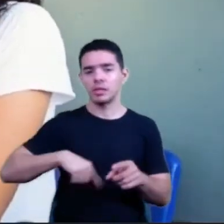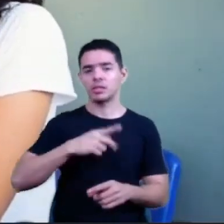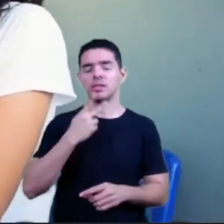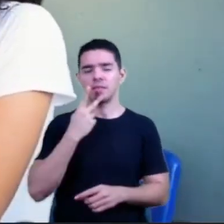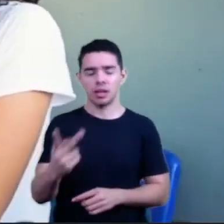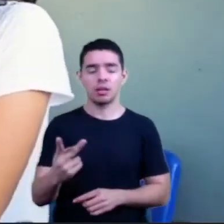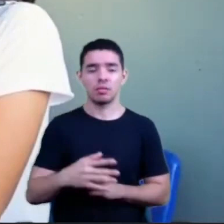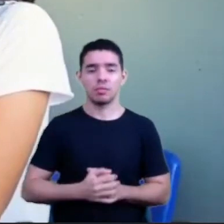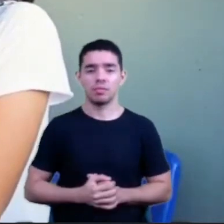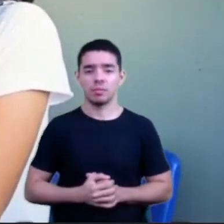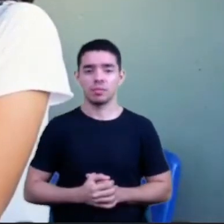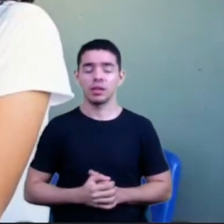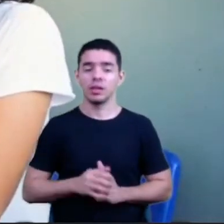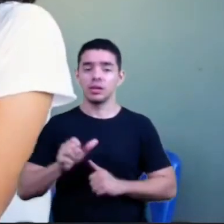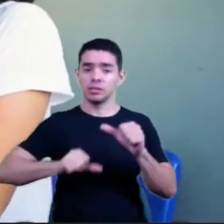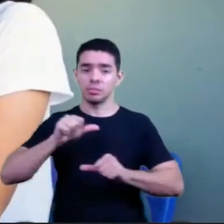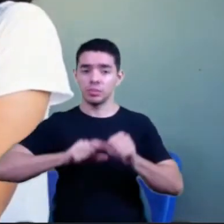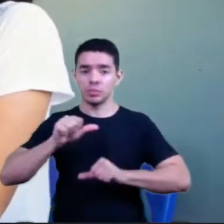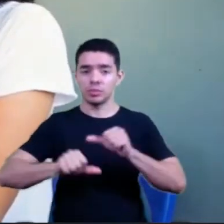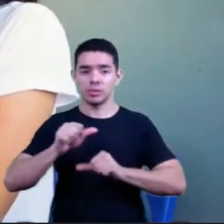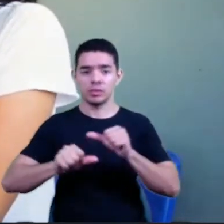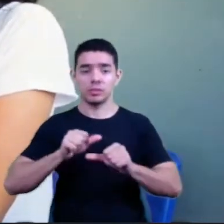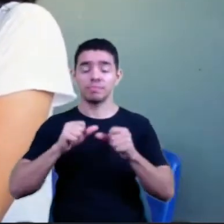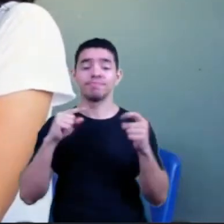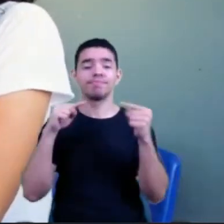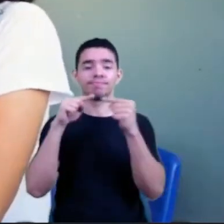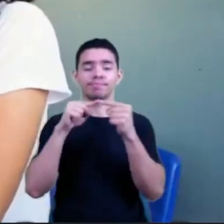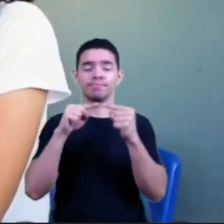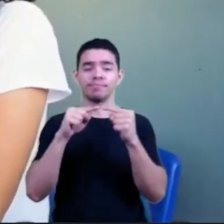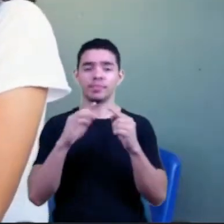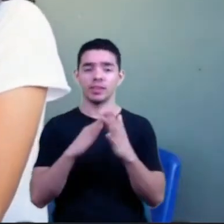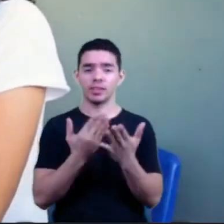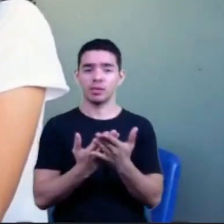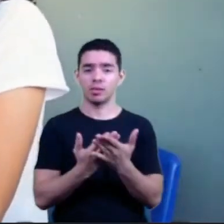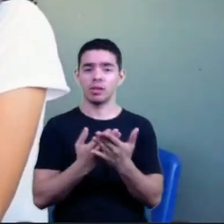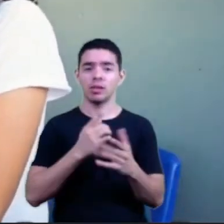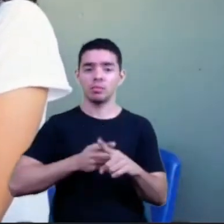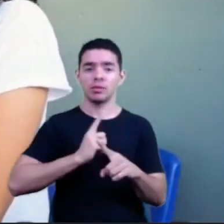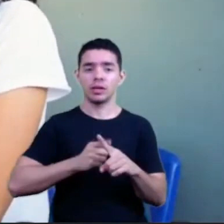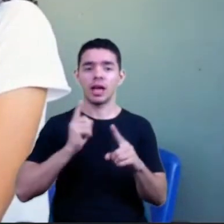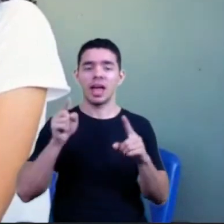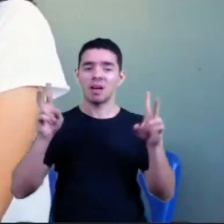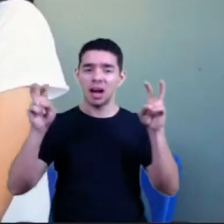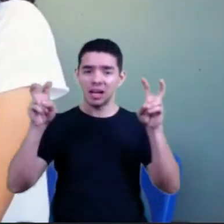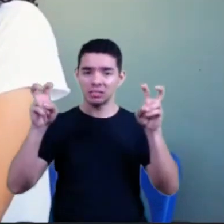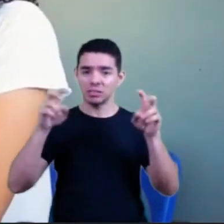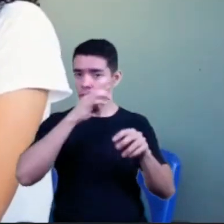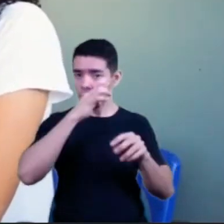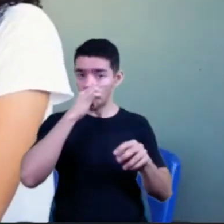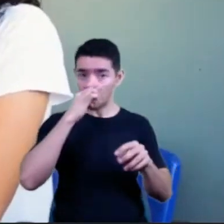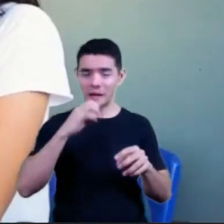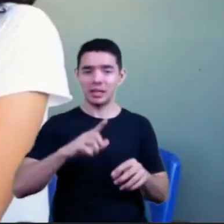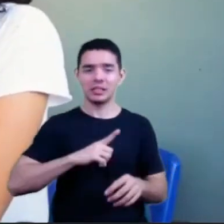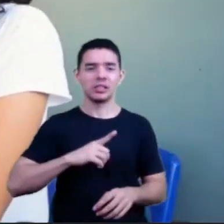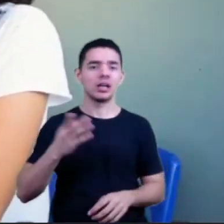falando e essa mudança tá sendo recorrente dentro das escolas, porque já é um assunto que tinha,